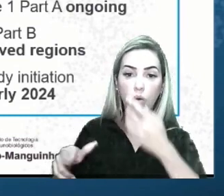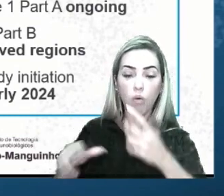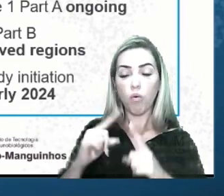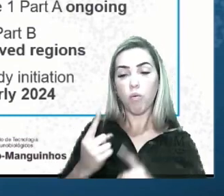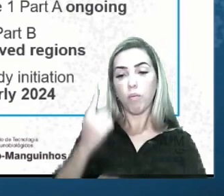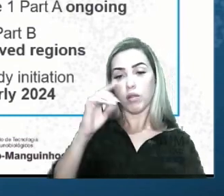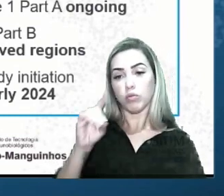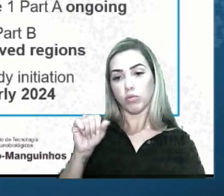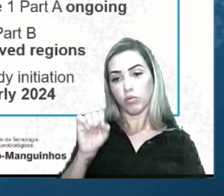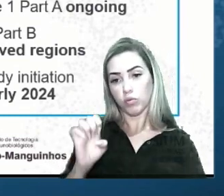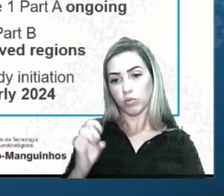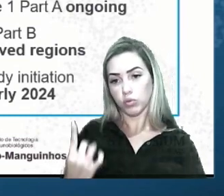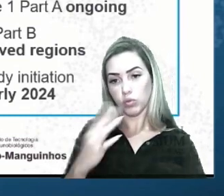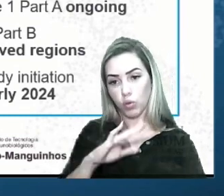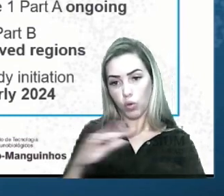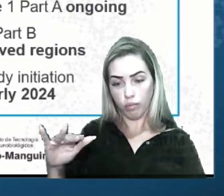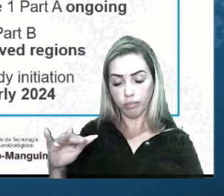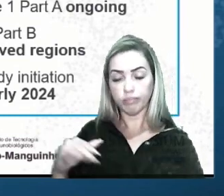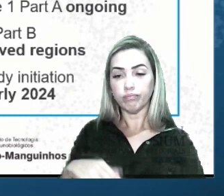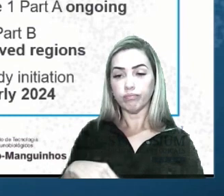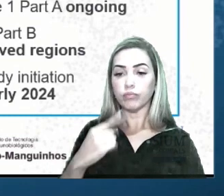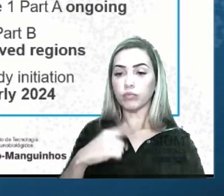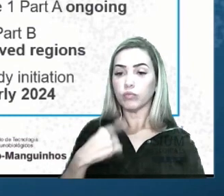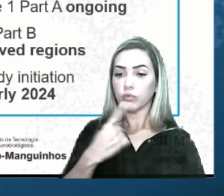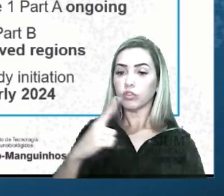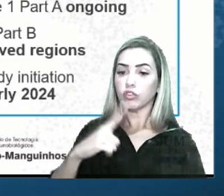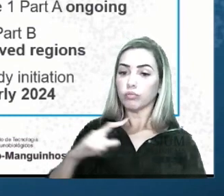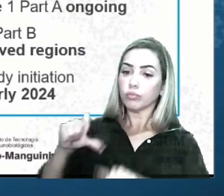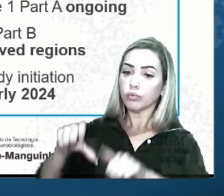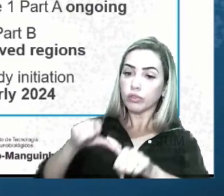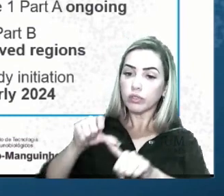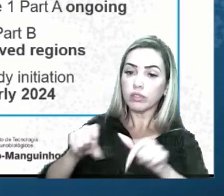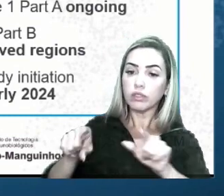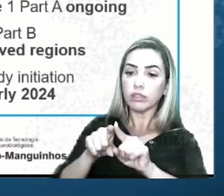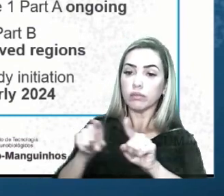dose. Não só isso, nós tivemos uma mudança